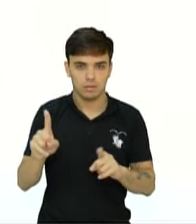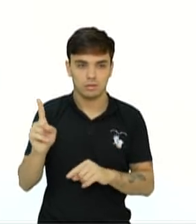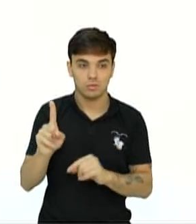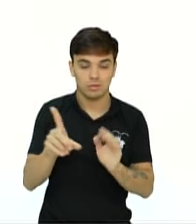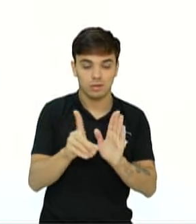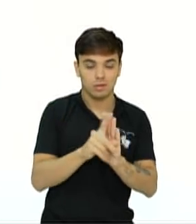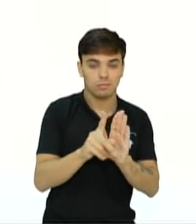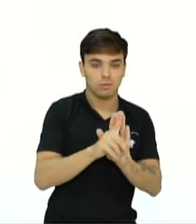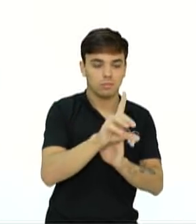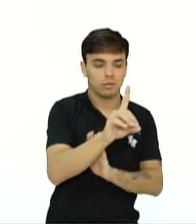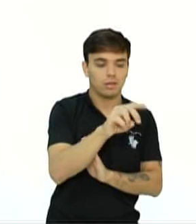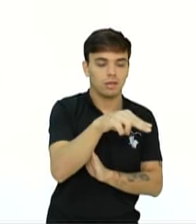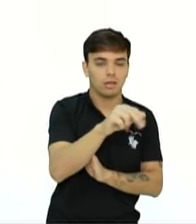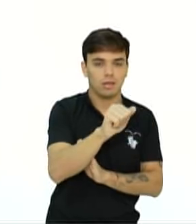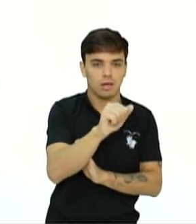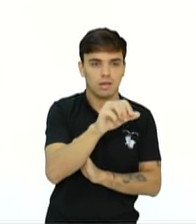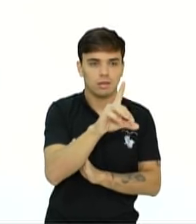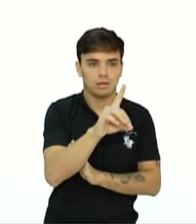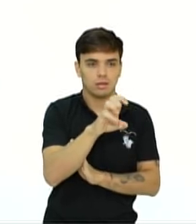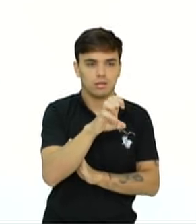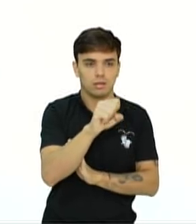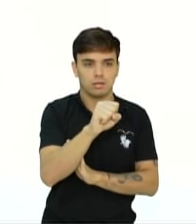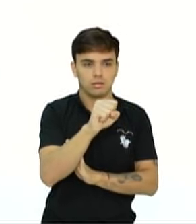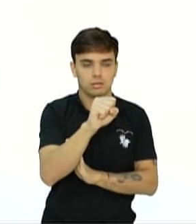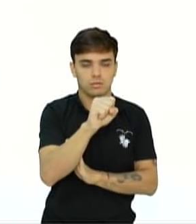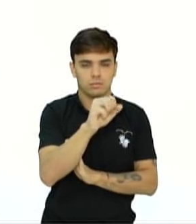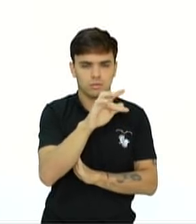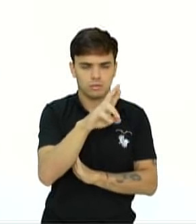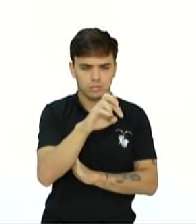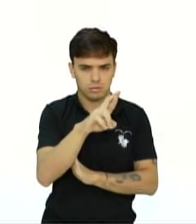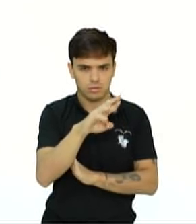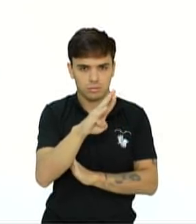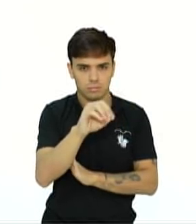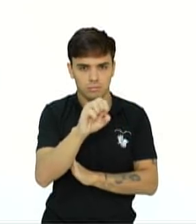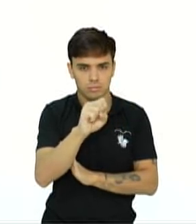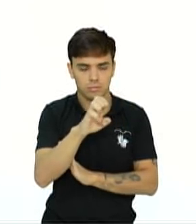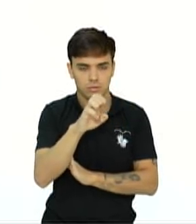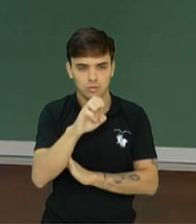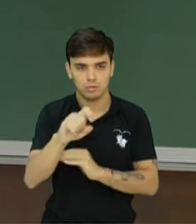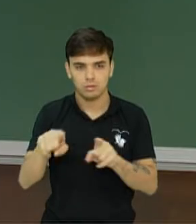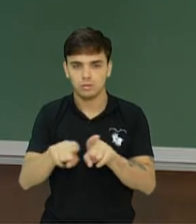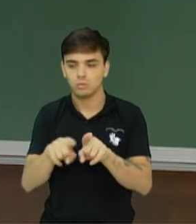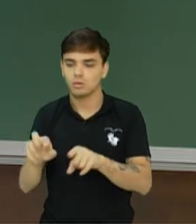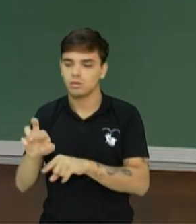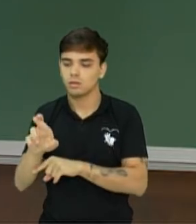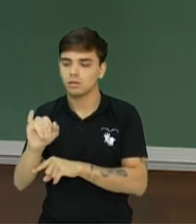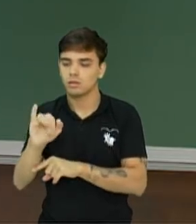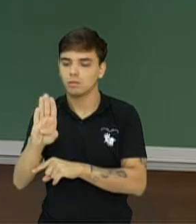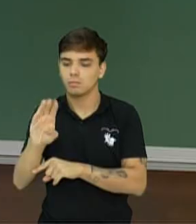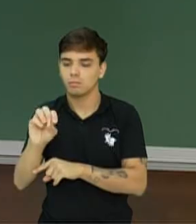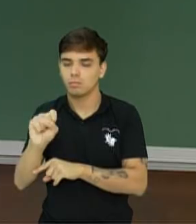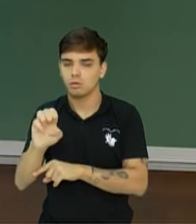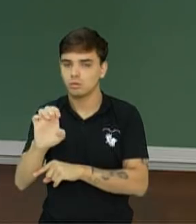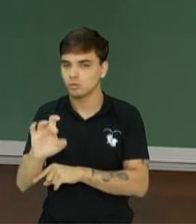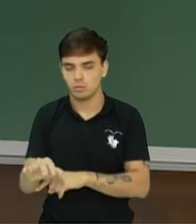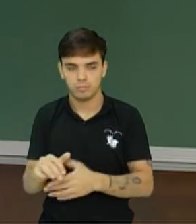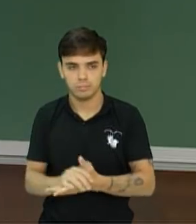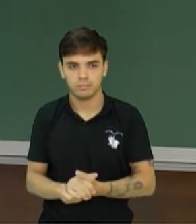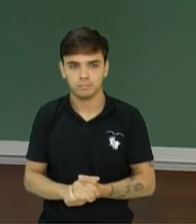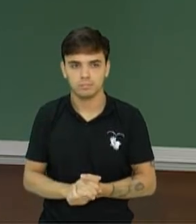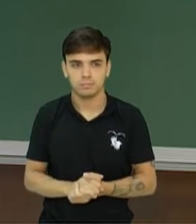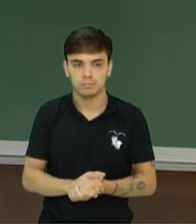desoxirribose. No RNA chama-se ribose. Base nitrogenada. As bases nitrogenadas